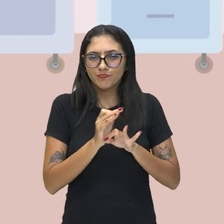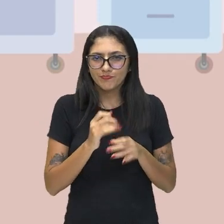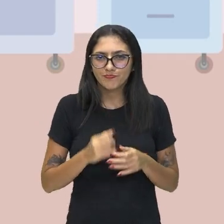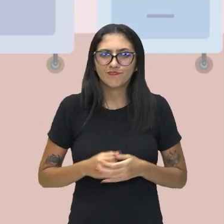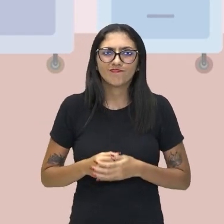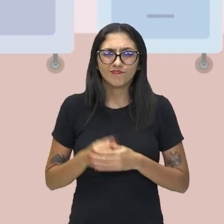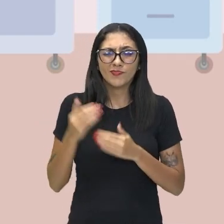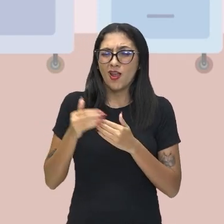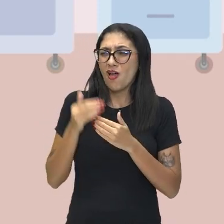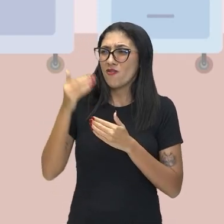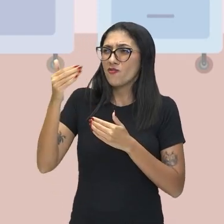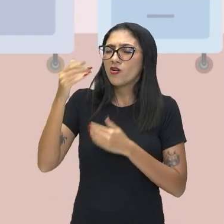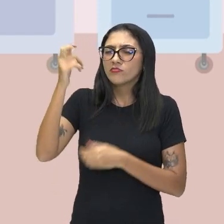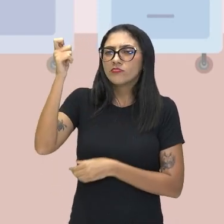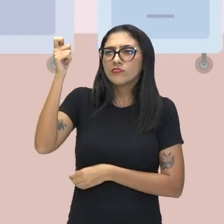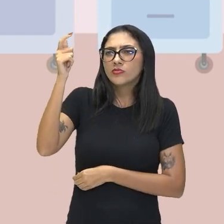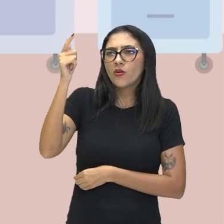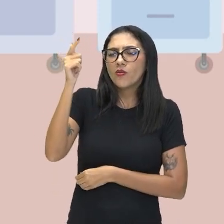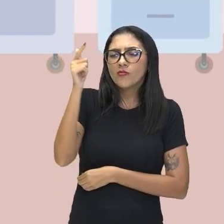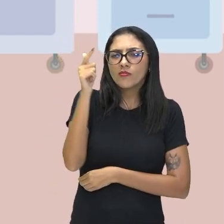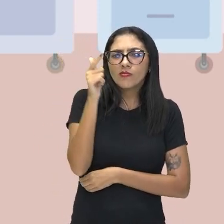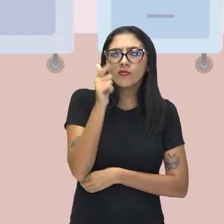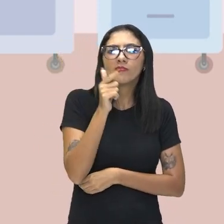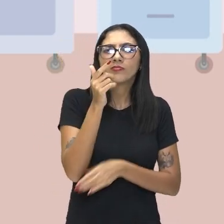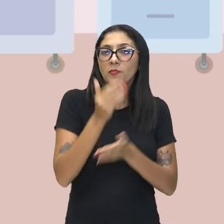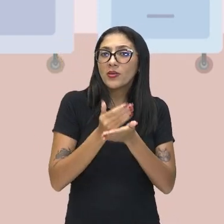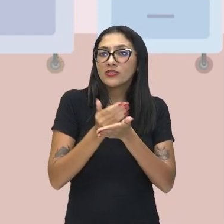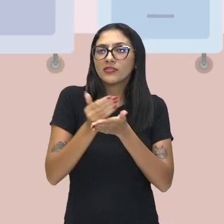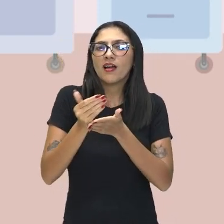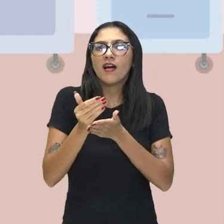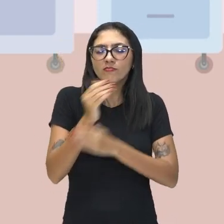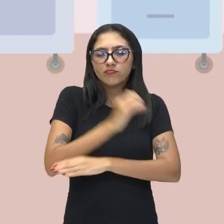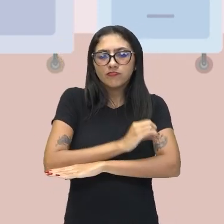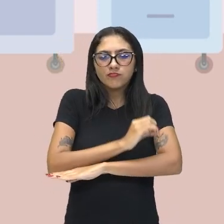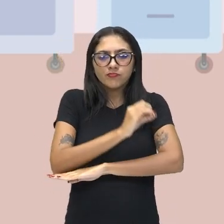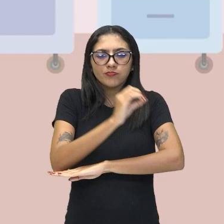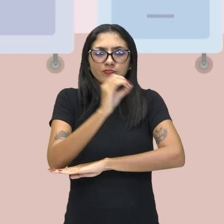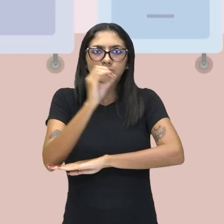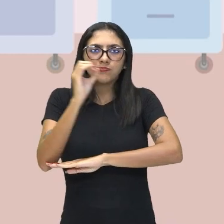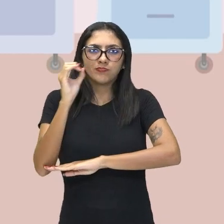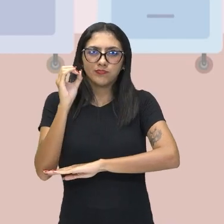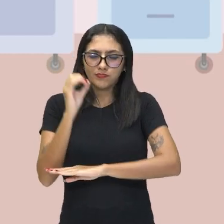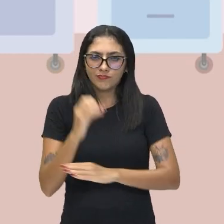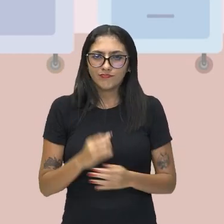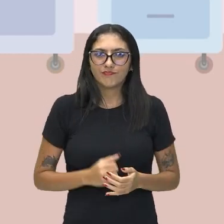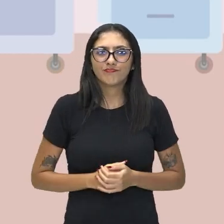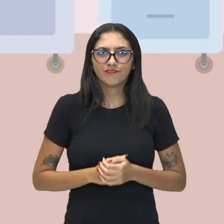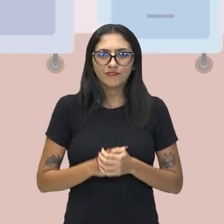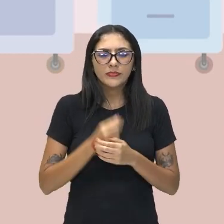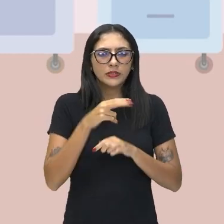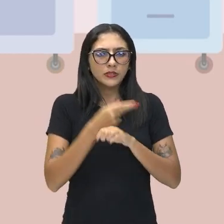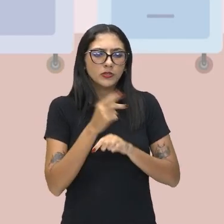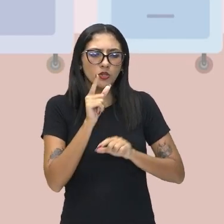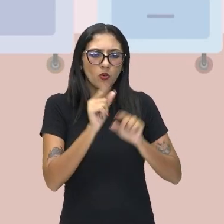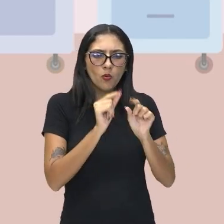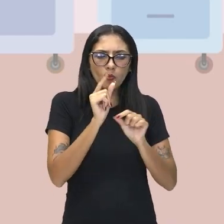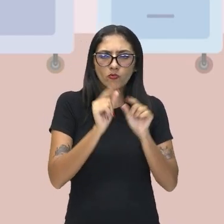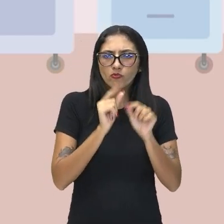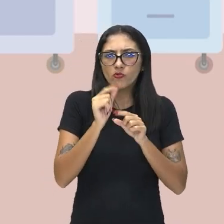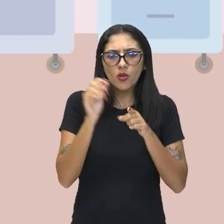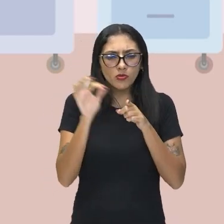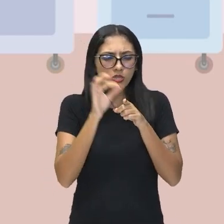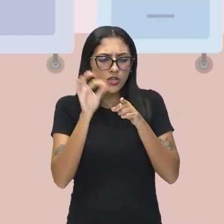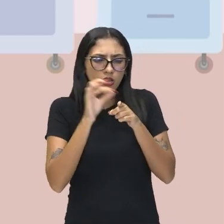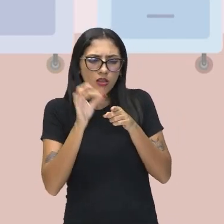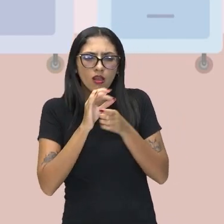a claridade da manhã desenhava o horizonte. Depois das lãs mais vivas, quentes lãs iam tecendo hora